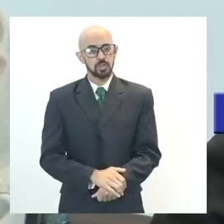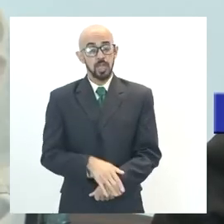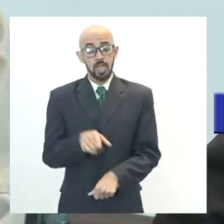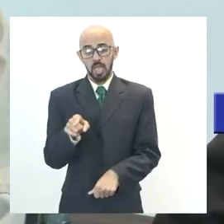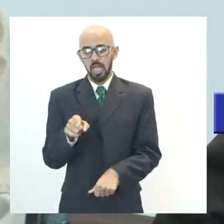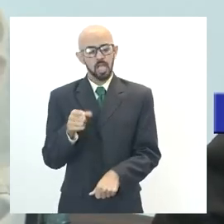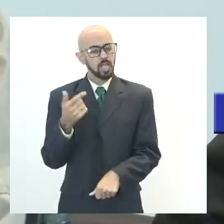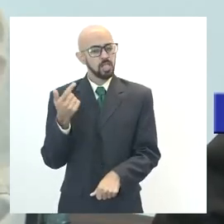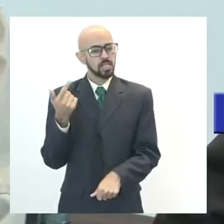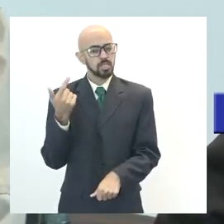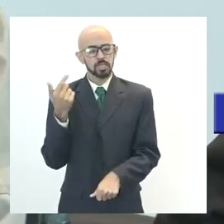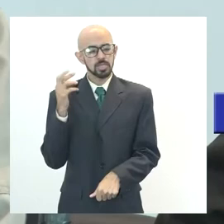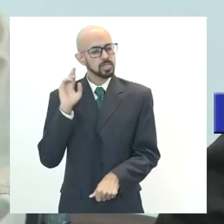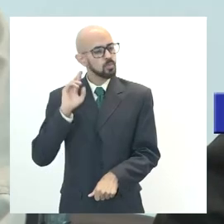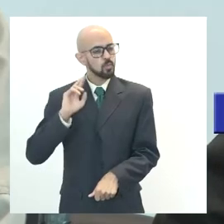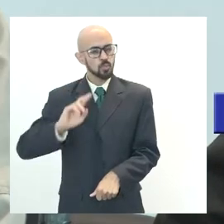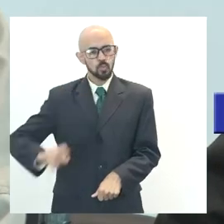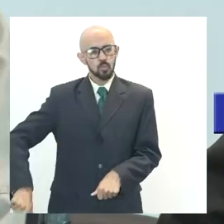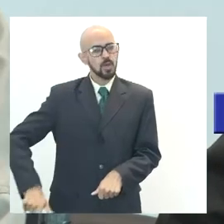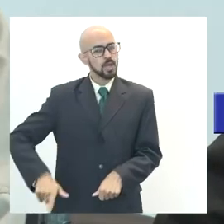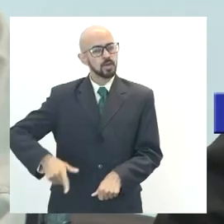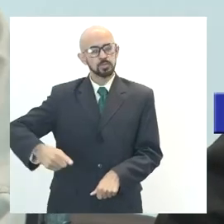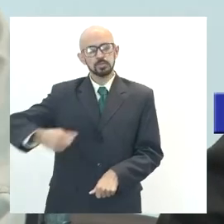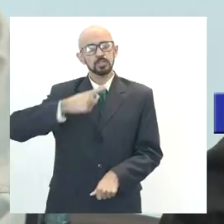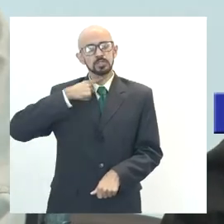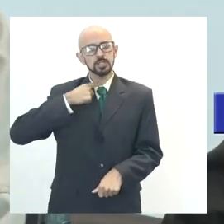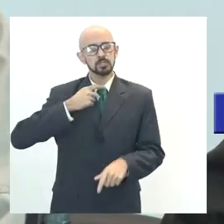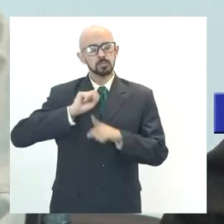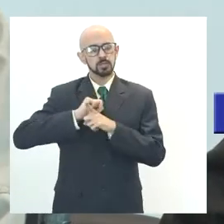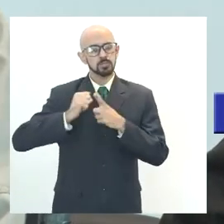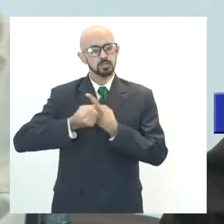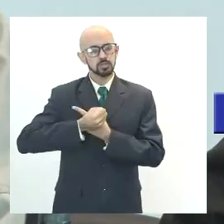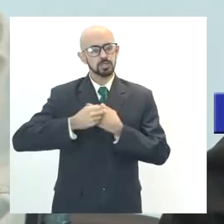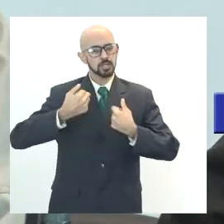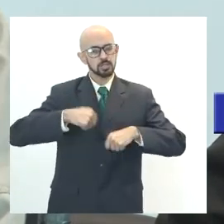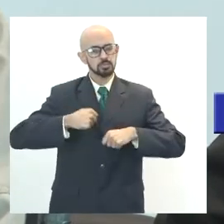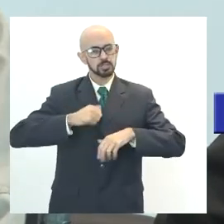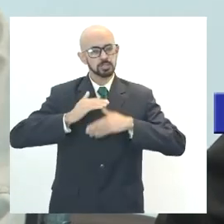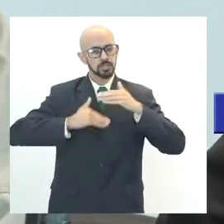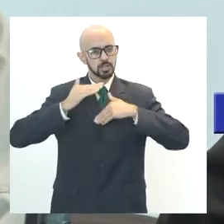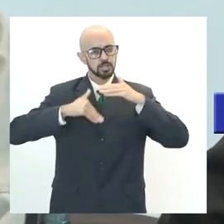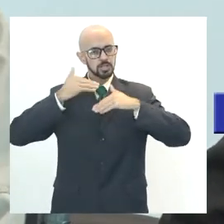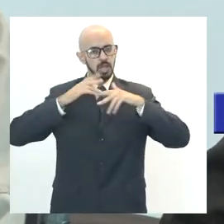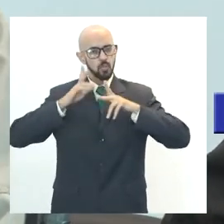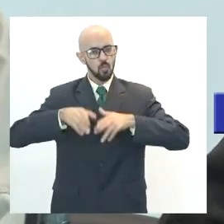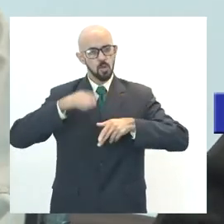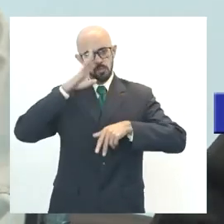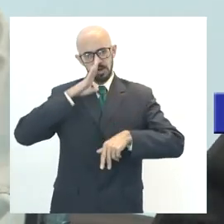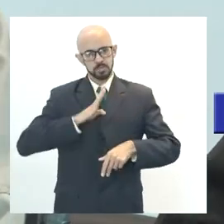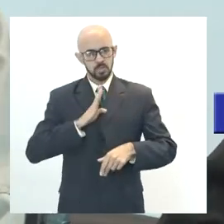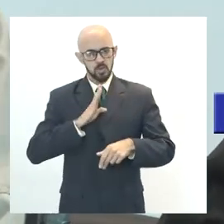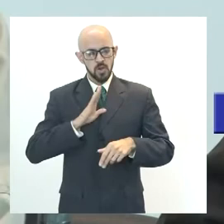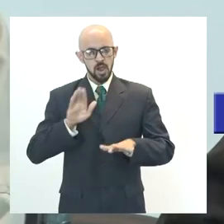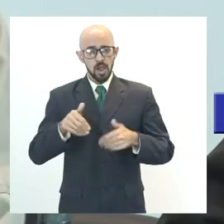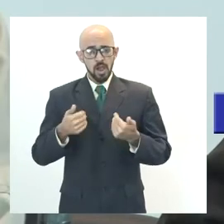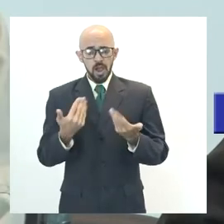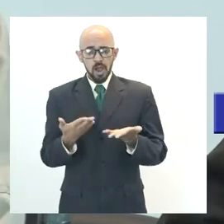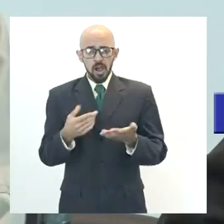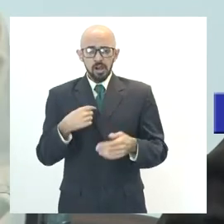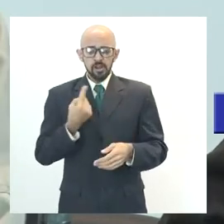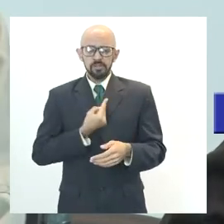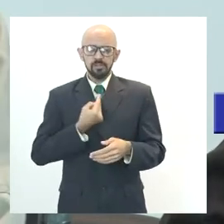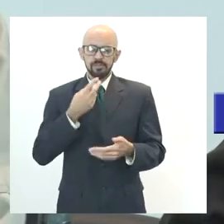indesejável para uma sociedade que merece e deve crescer como o Brasil e aí nos correios nós